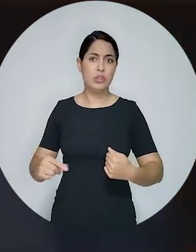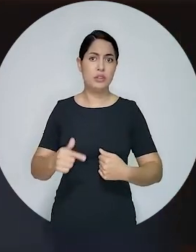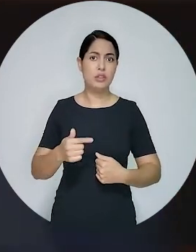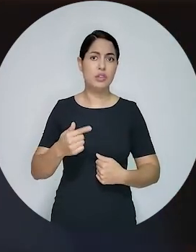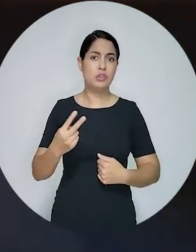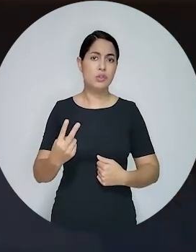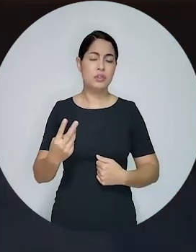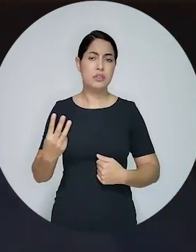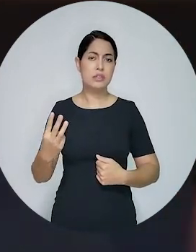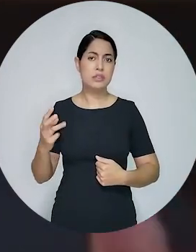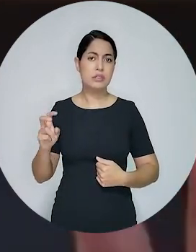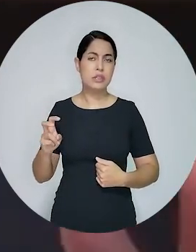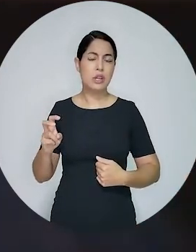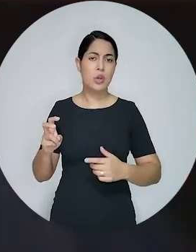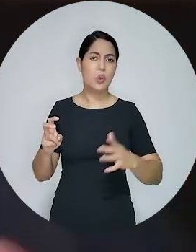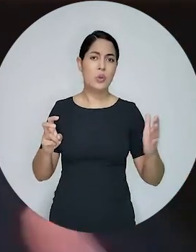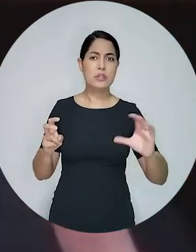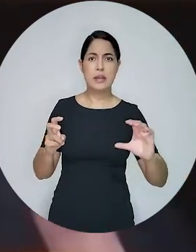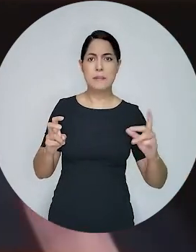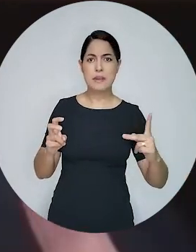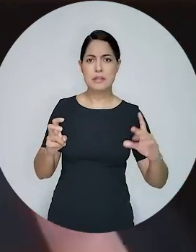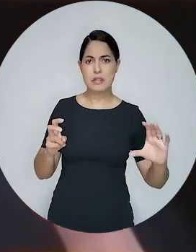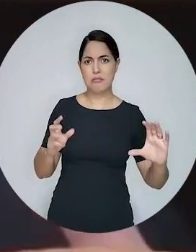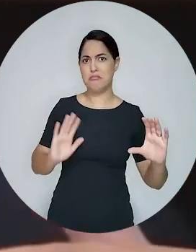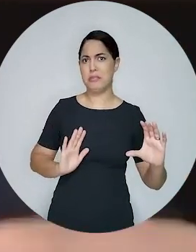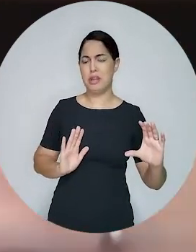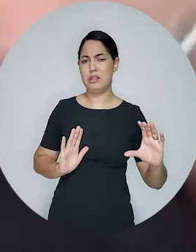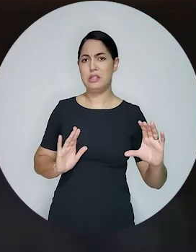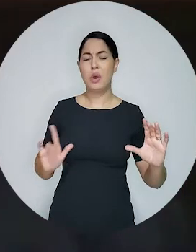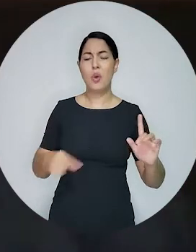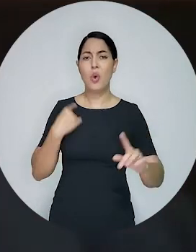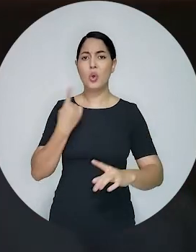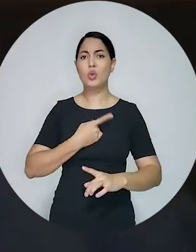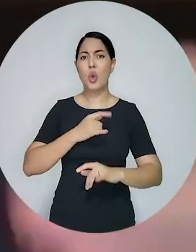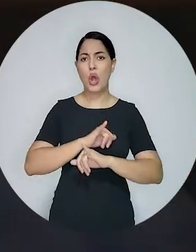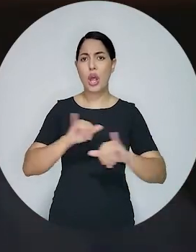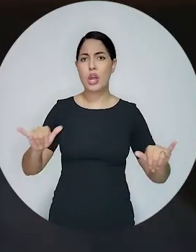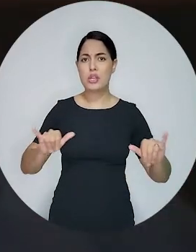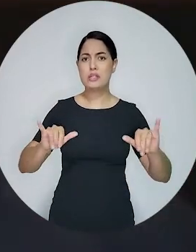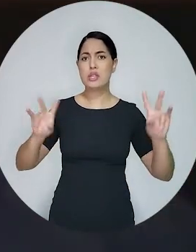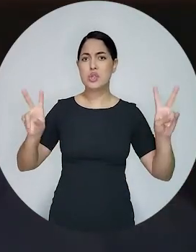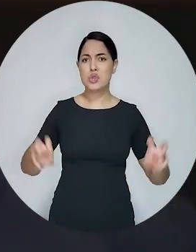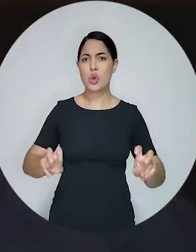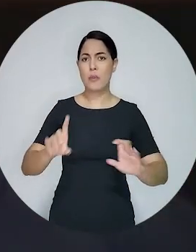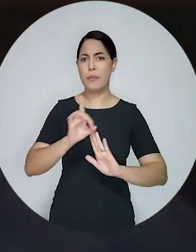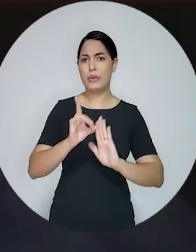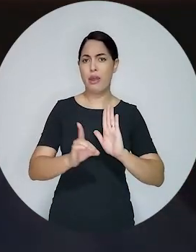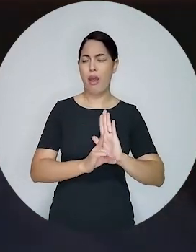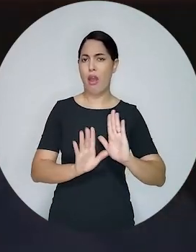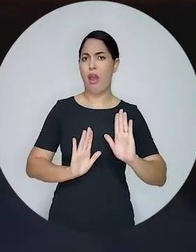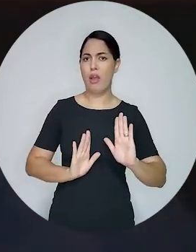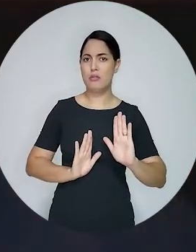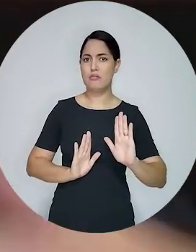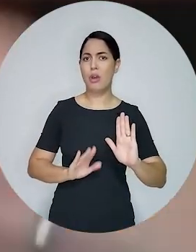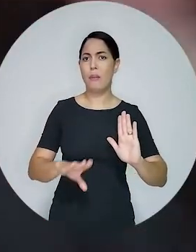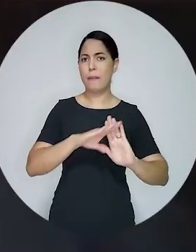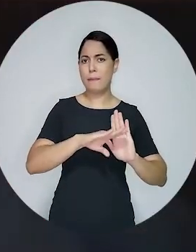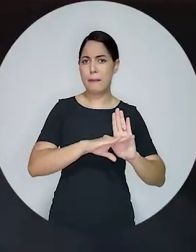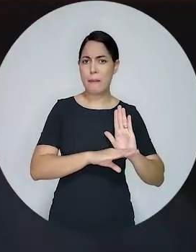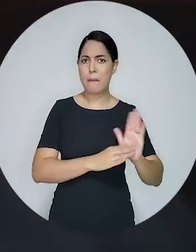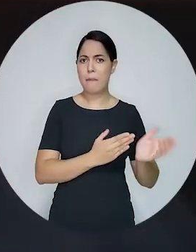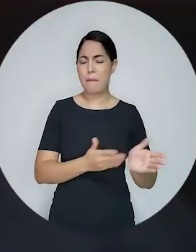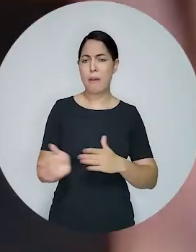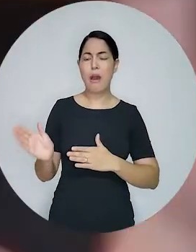7.235 com o CPC, né? Acho que aqui é uma questão de mera atualização do decreto à norma processual vigente.